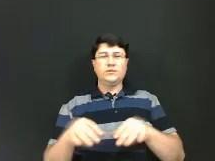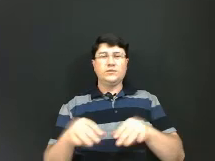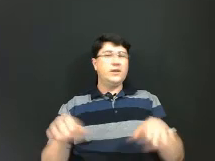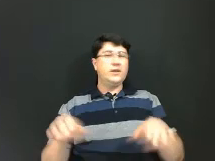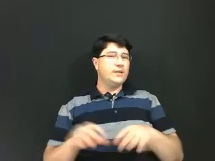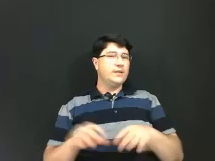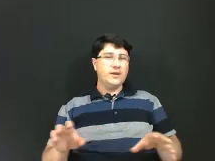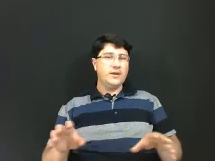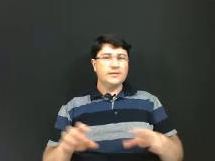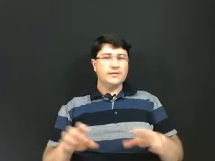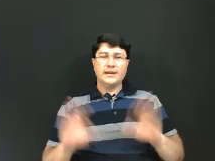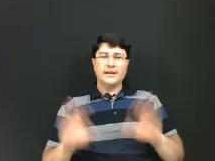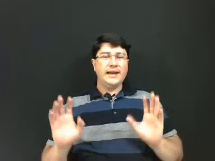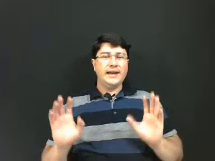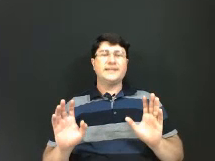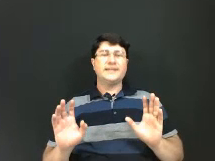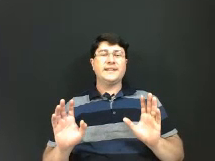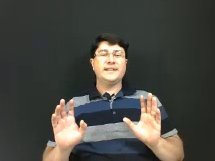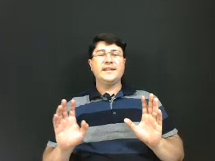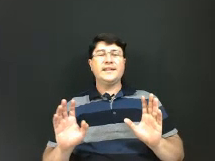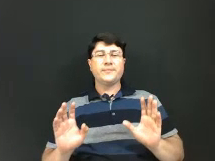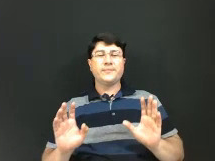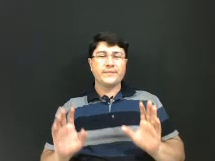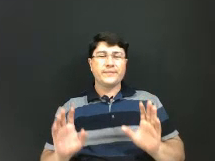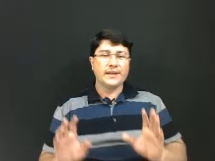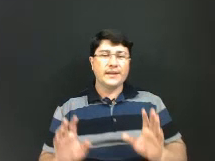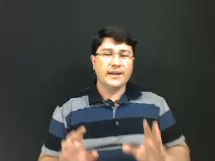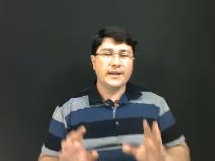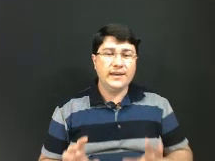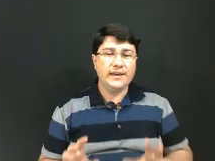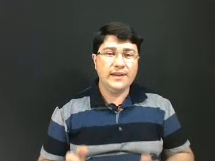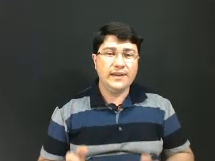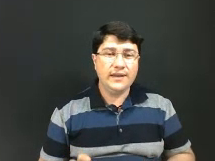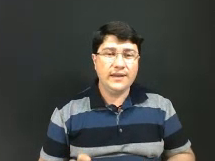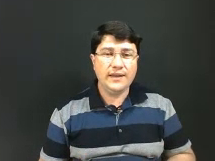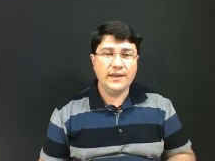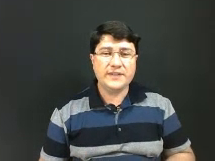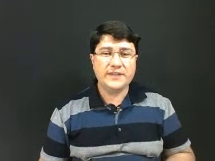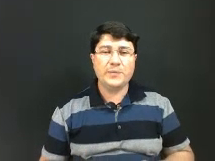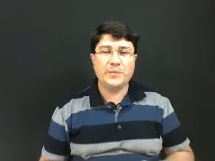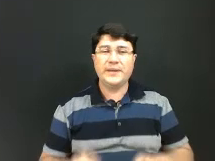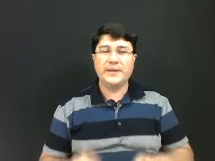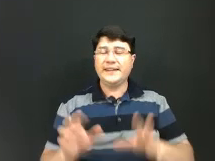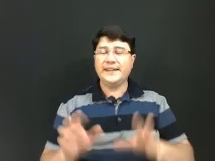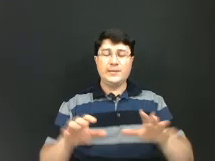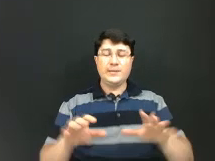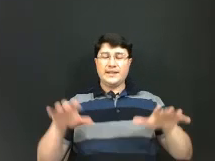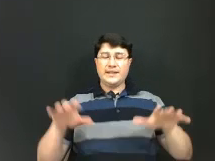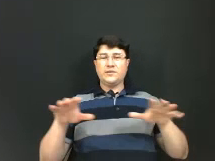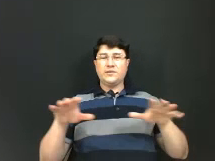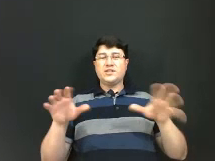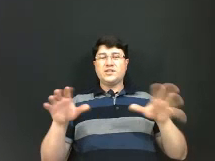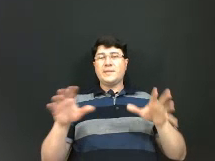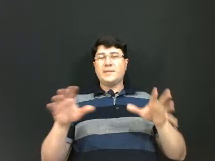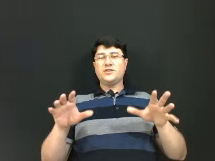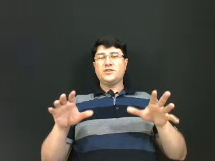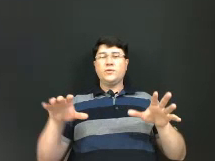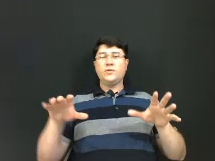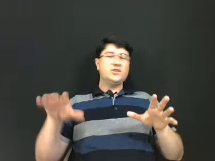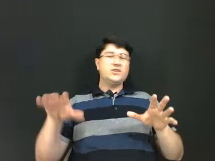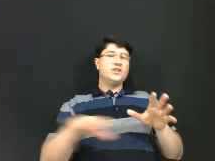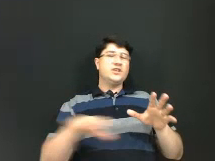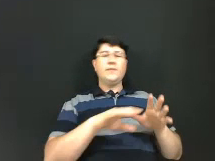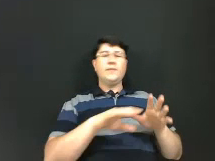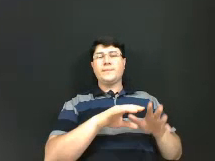no outro, no meio do caminho é Santa Catarina. E essa é uma propriedade da Libras, né? Quando a gente estabelece